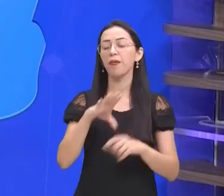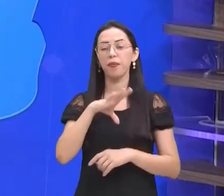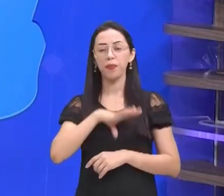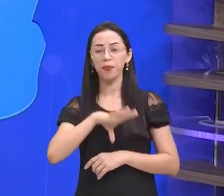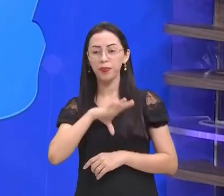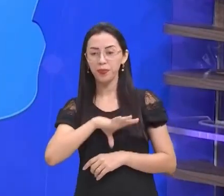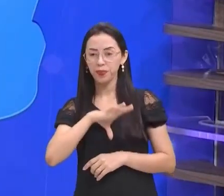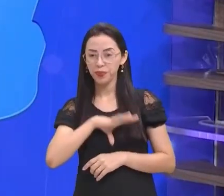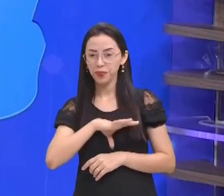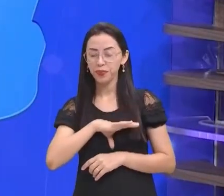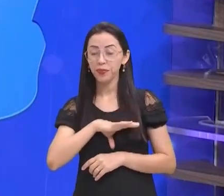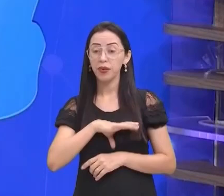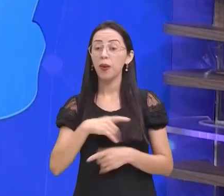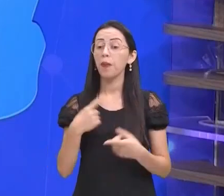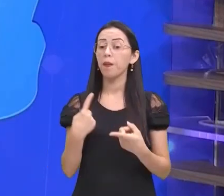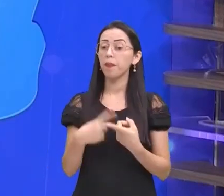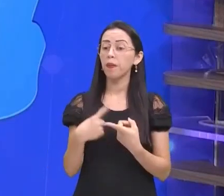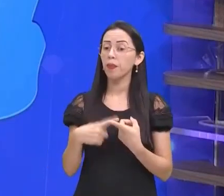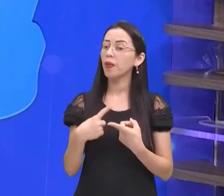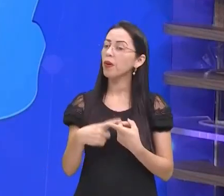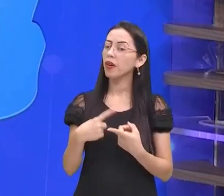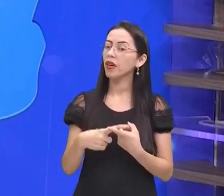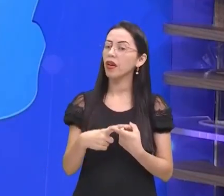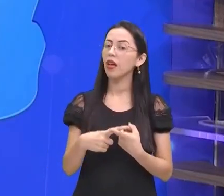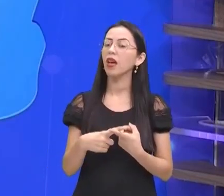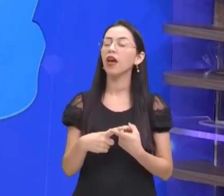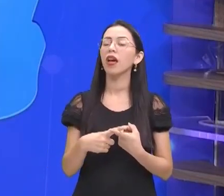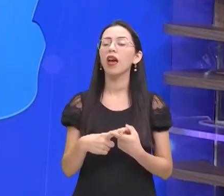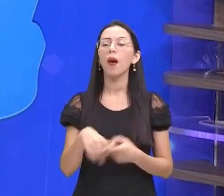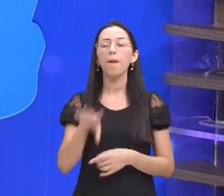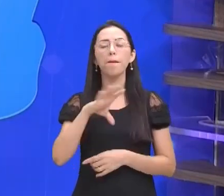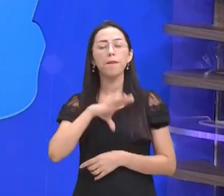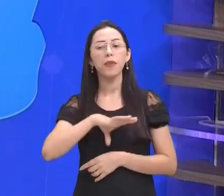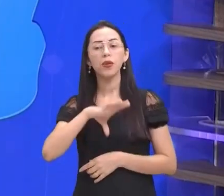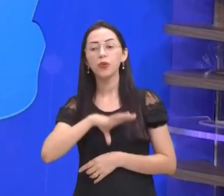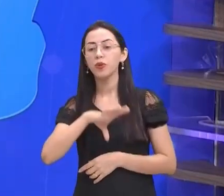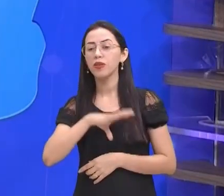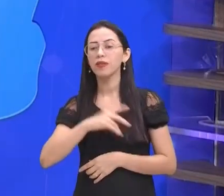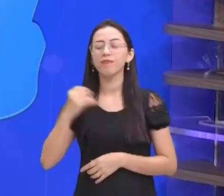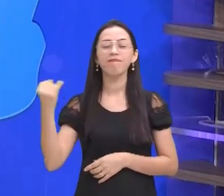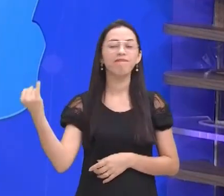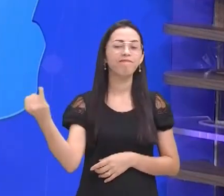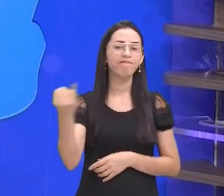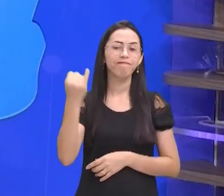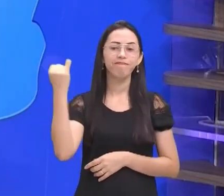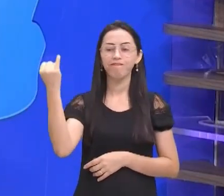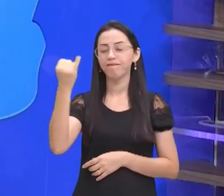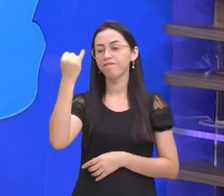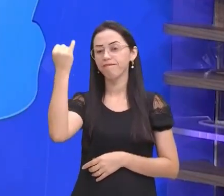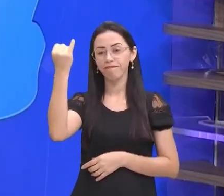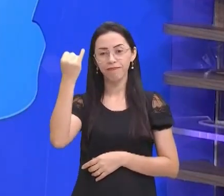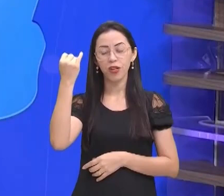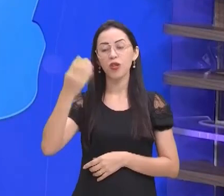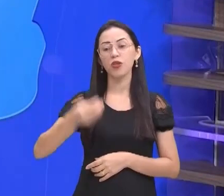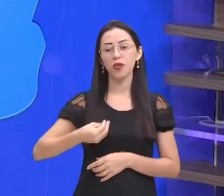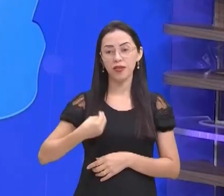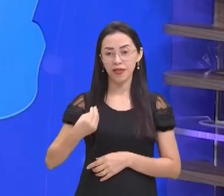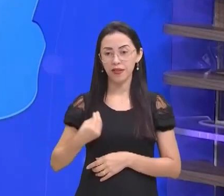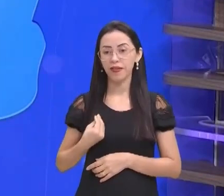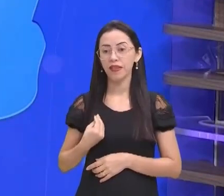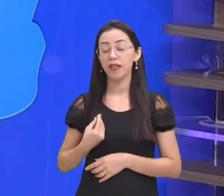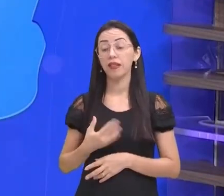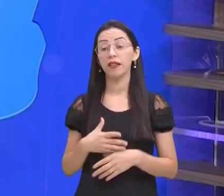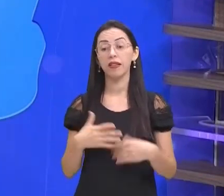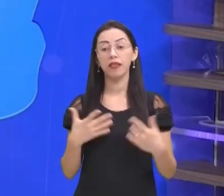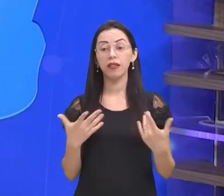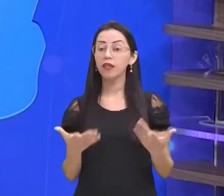portuguesa, porque nada mais a língua portuguesa ela é muito importante no nosso dia a dia, não é verdade? Então